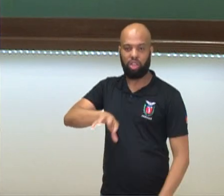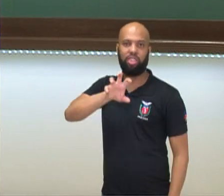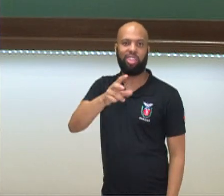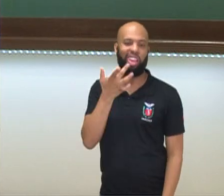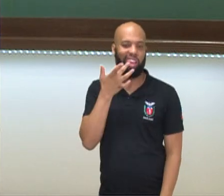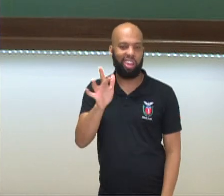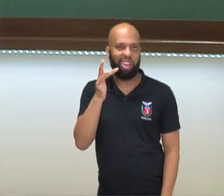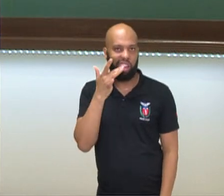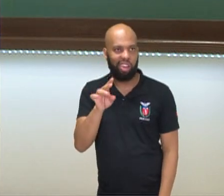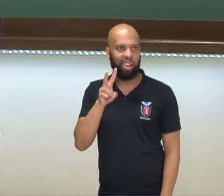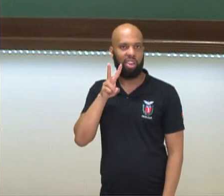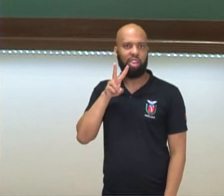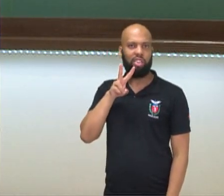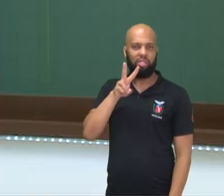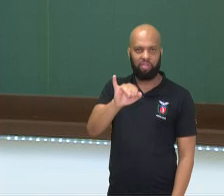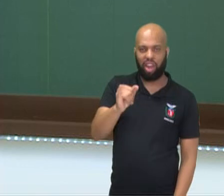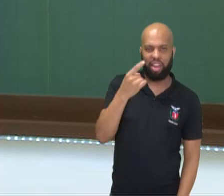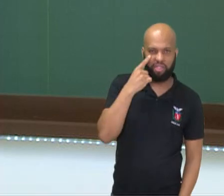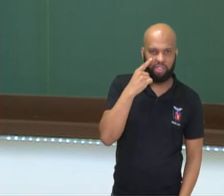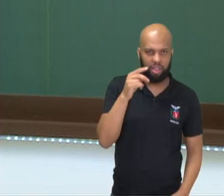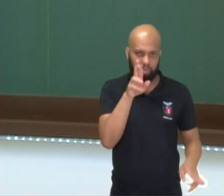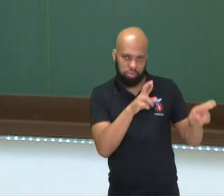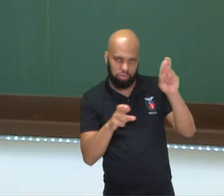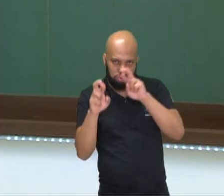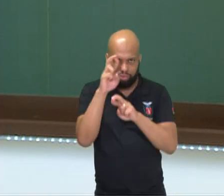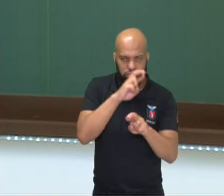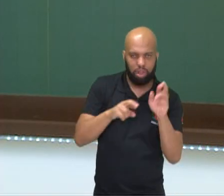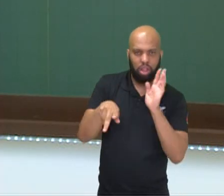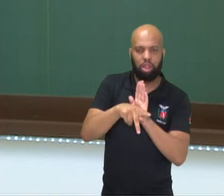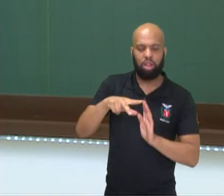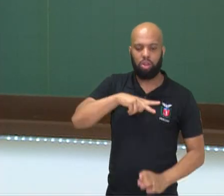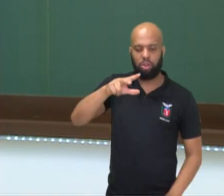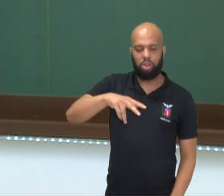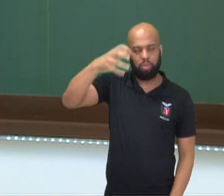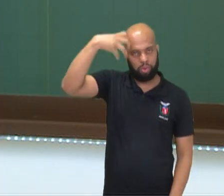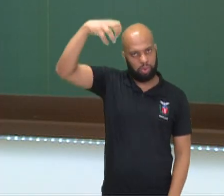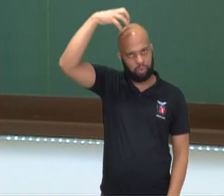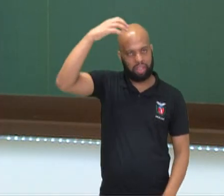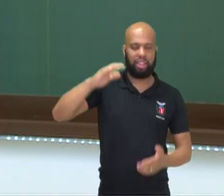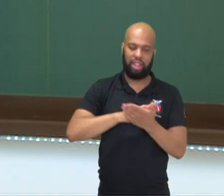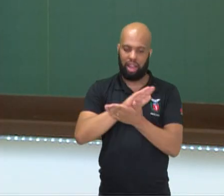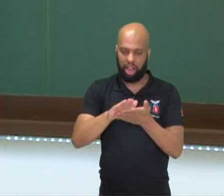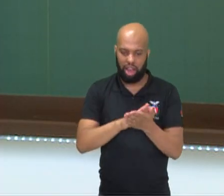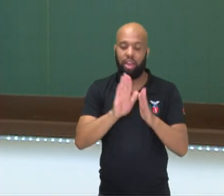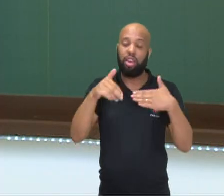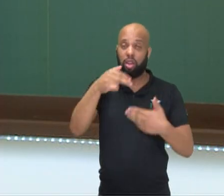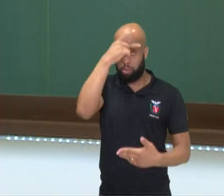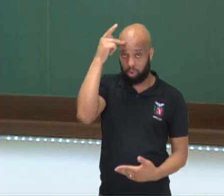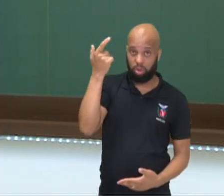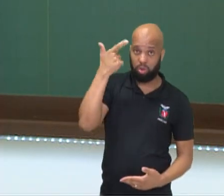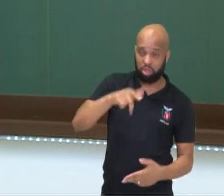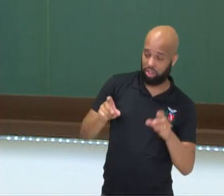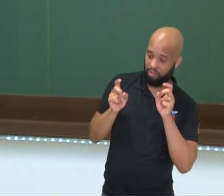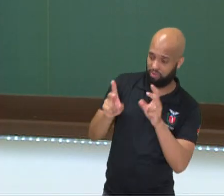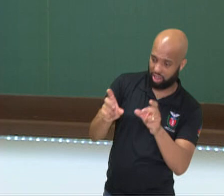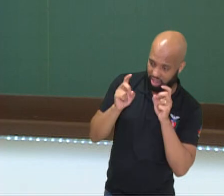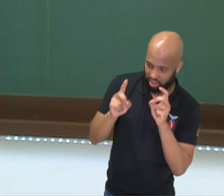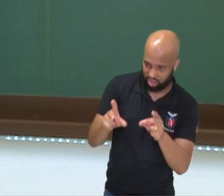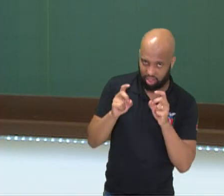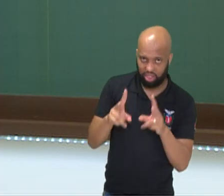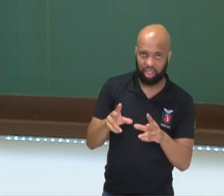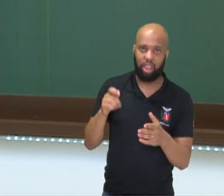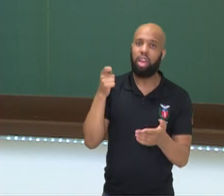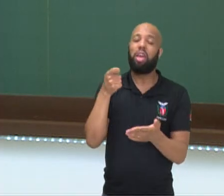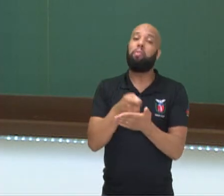ouro não passava pela vigilância da coroa portuguesa e então os comerciantes conseguiam